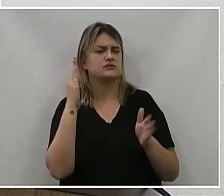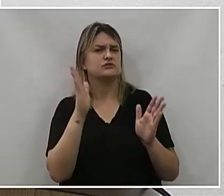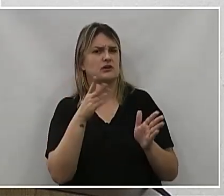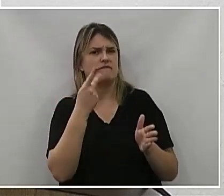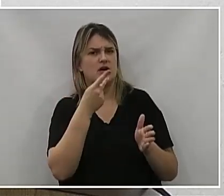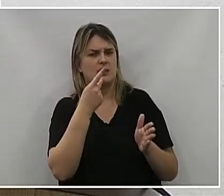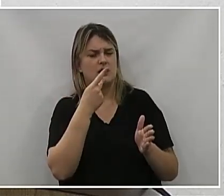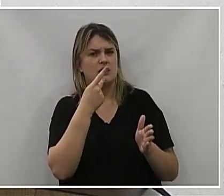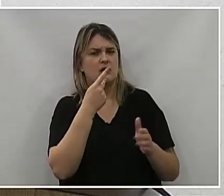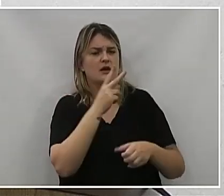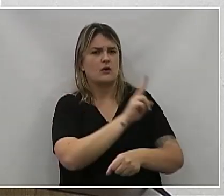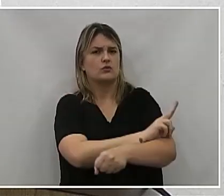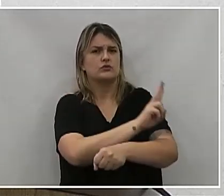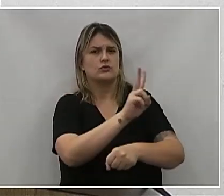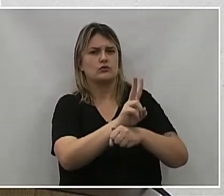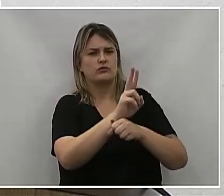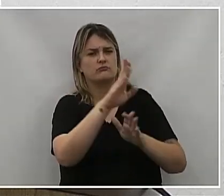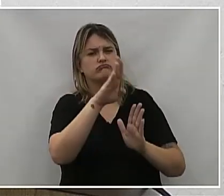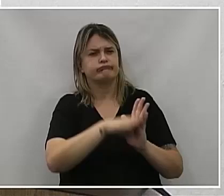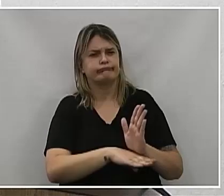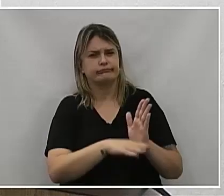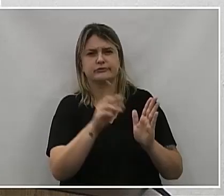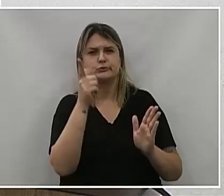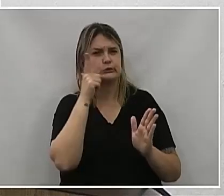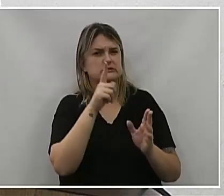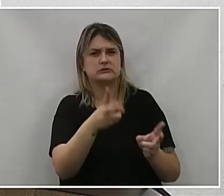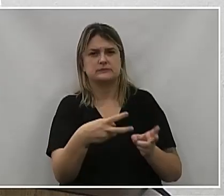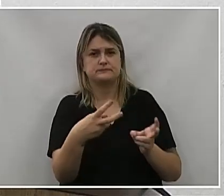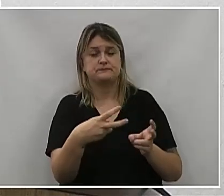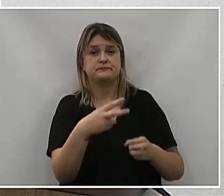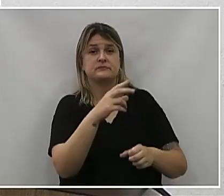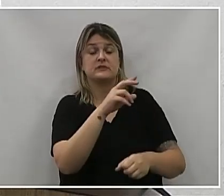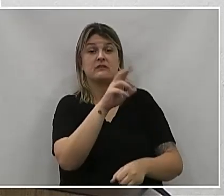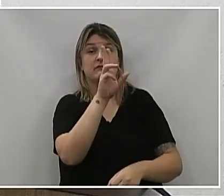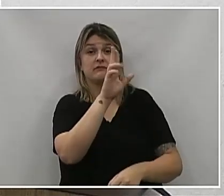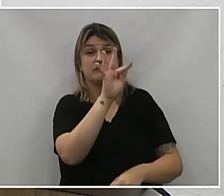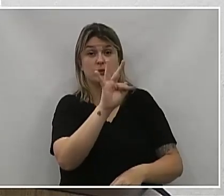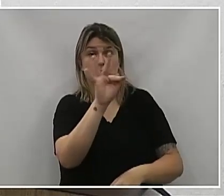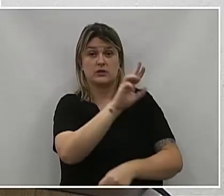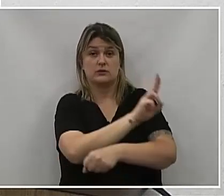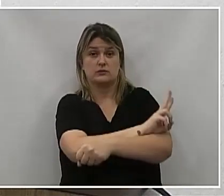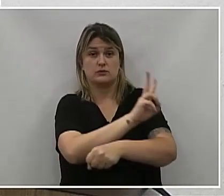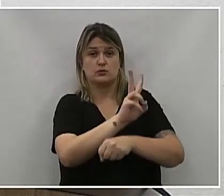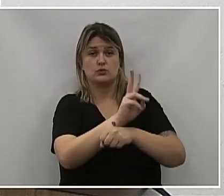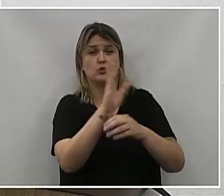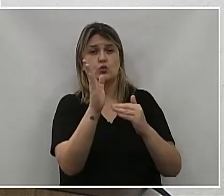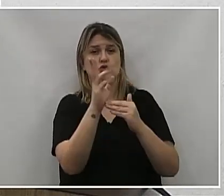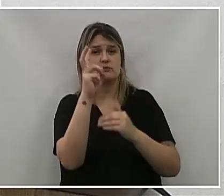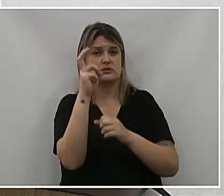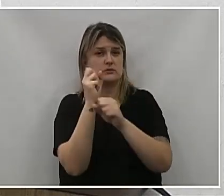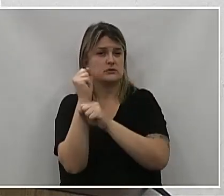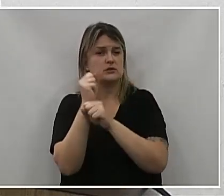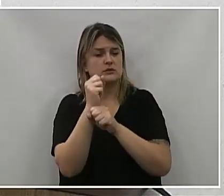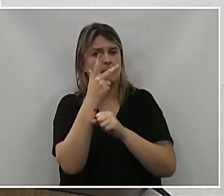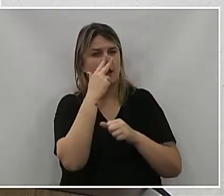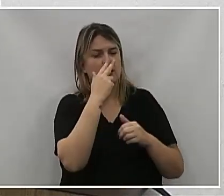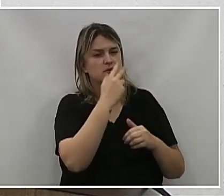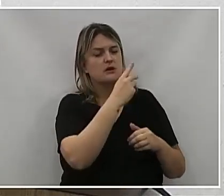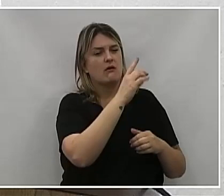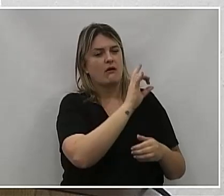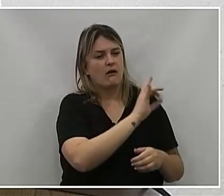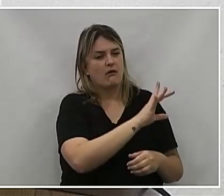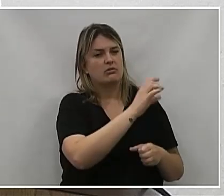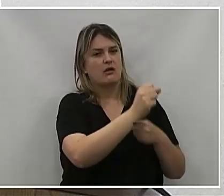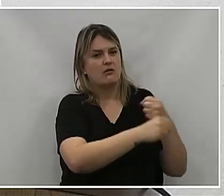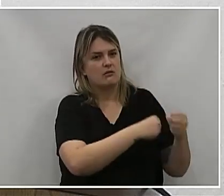relação ao prejuízo da Uniuv, mas a Uniuv nos últimos 5 anos, ela vem ano a ano tendo prejuízo,